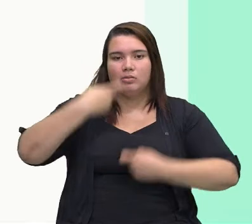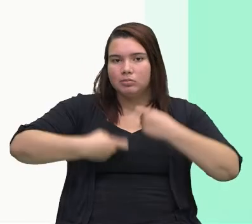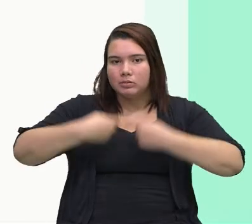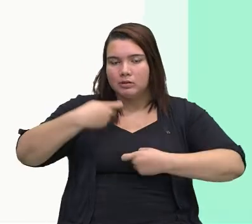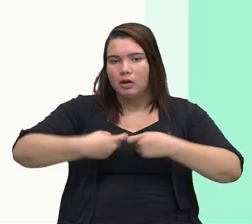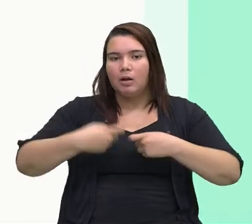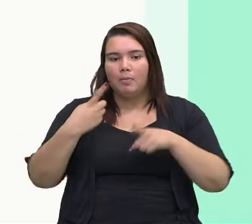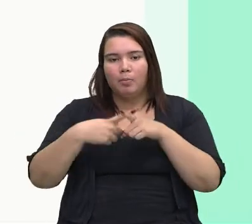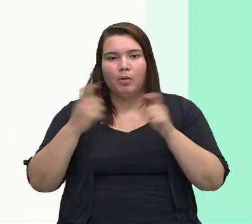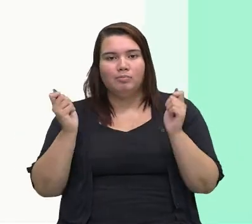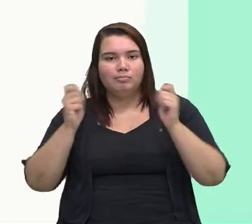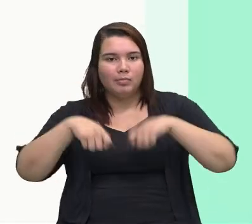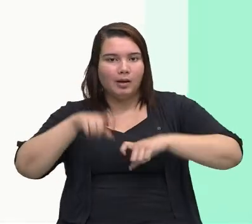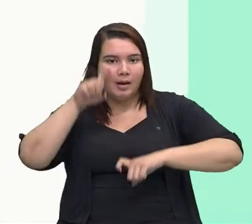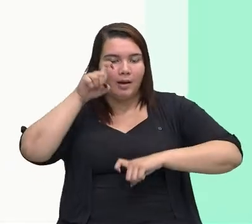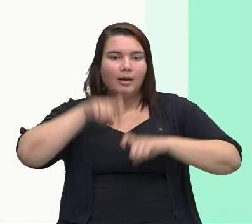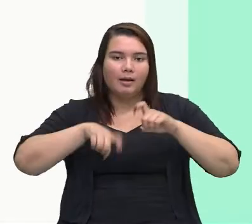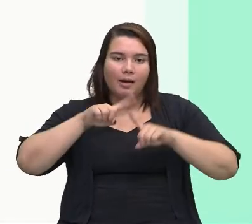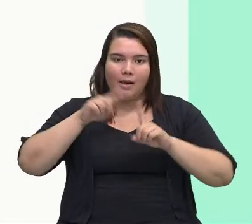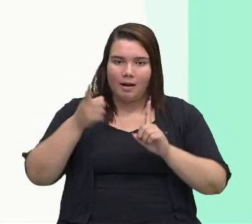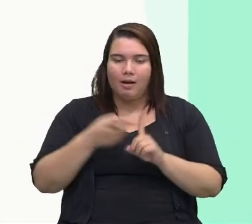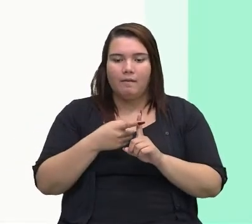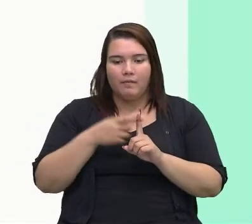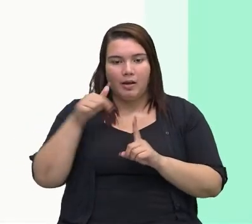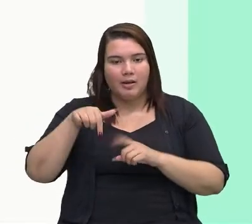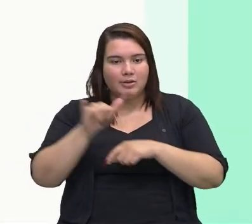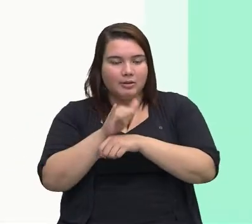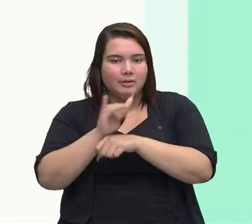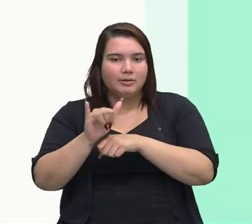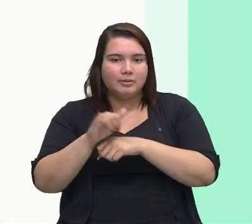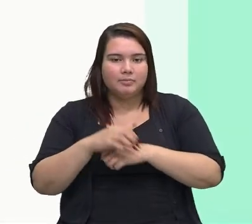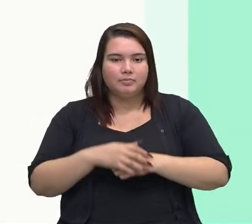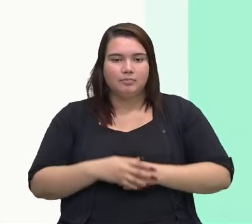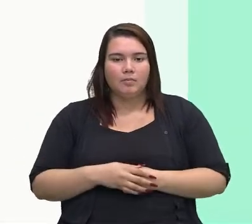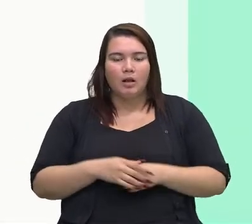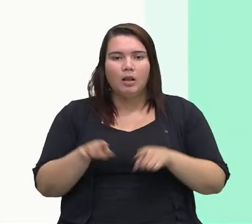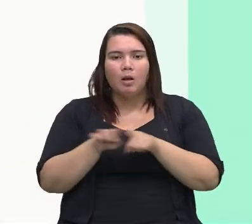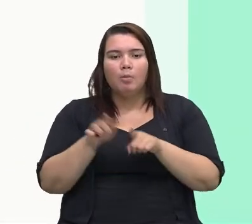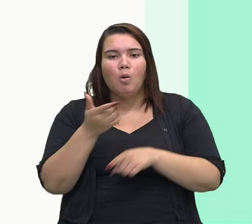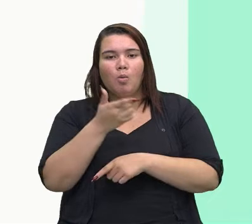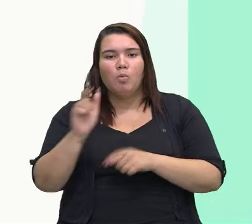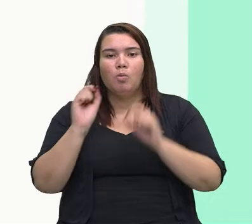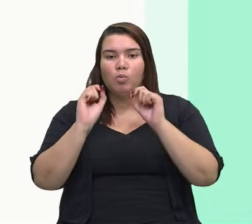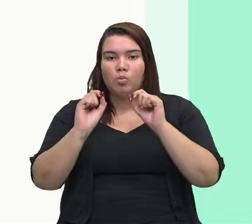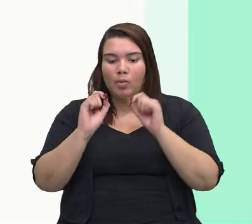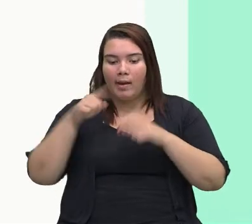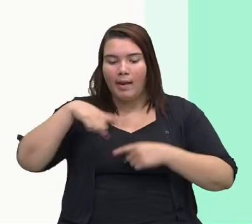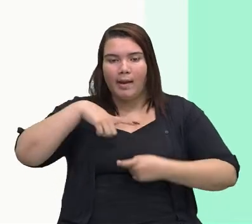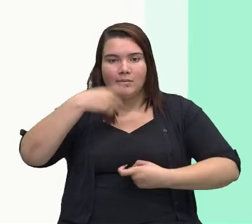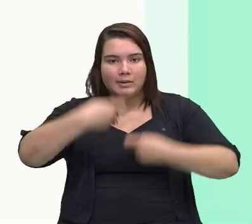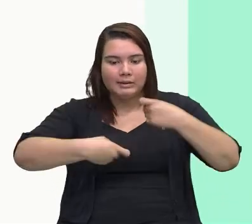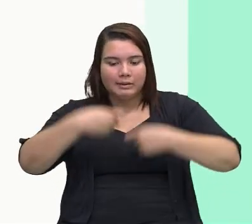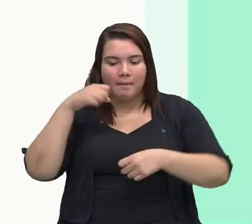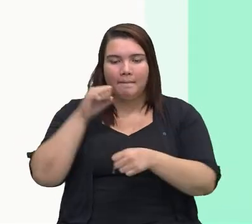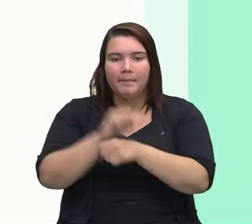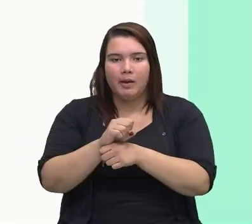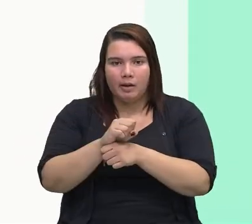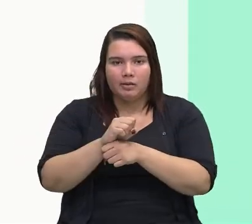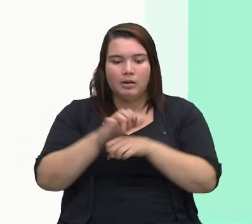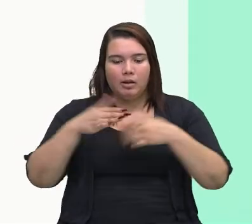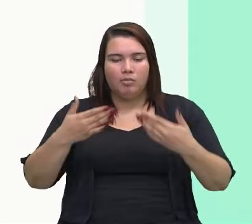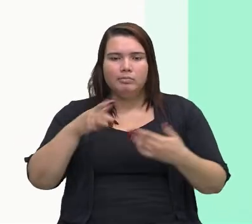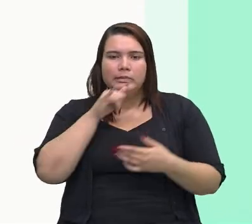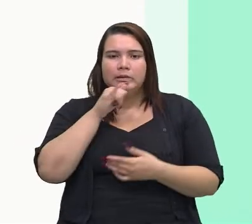pode engravidar. Então, esse é o método da tabelinha. Temos também aí, ó, o coito interrompido. O que acontece? No momento do